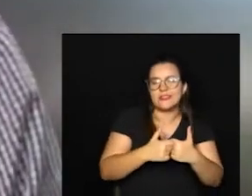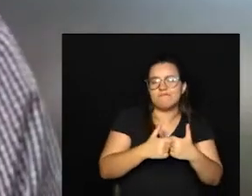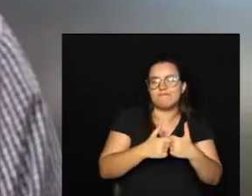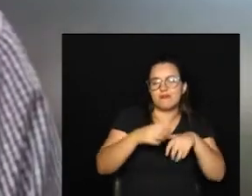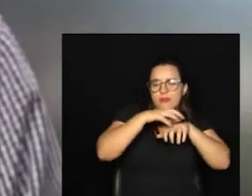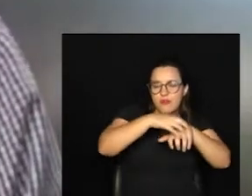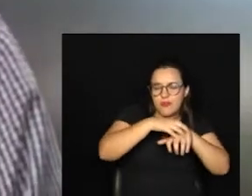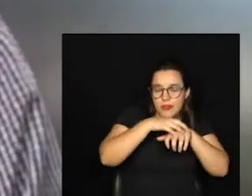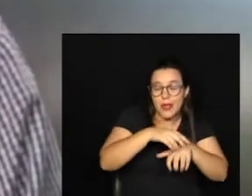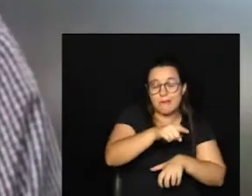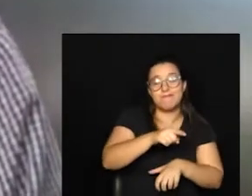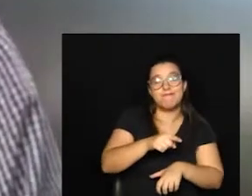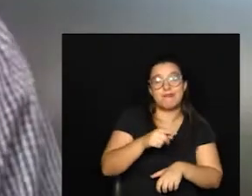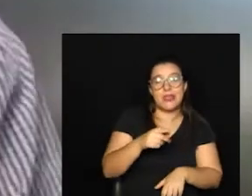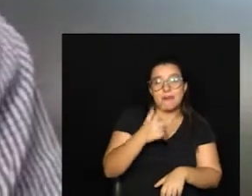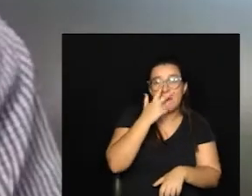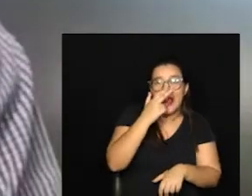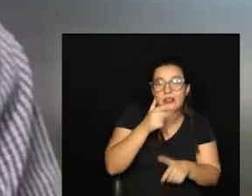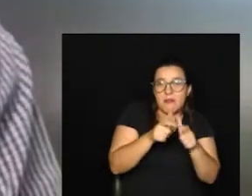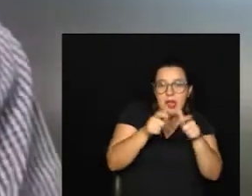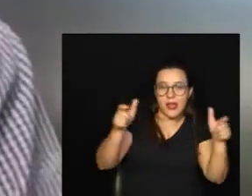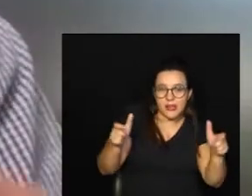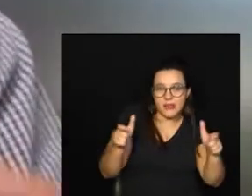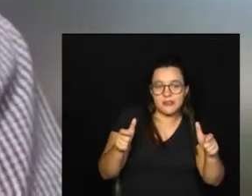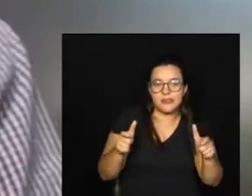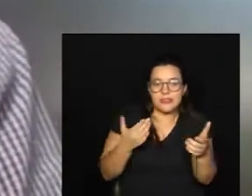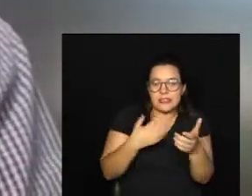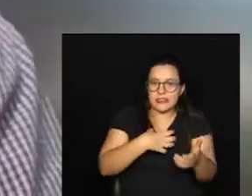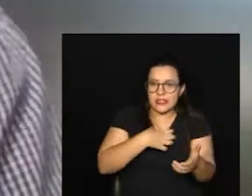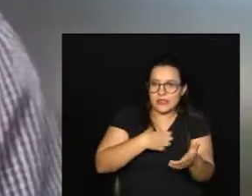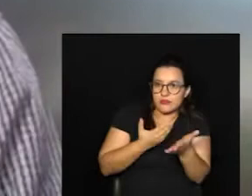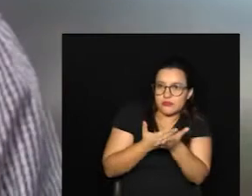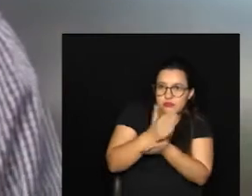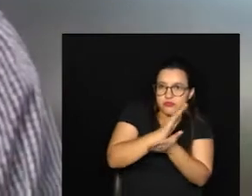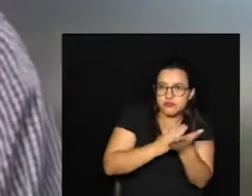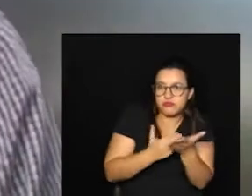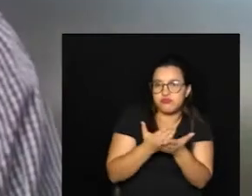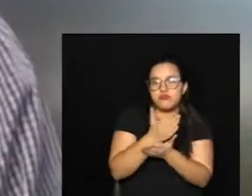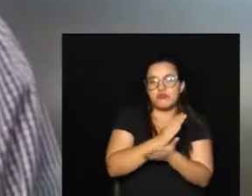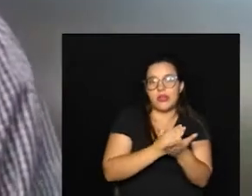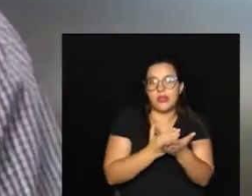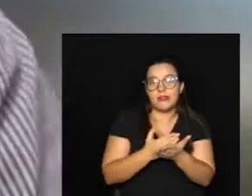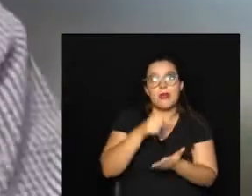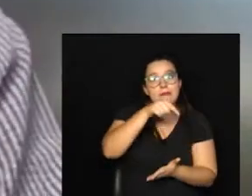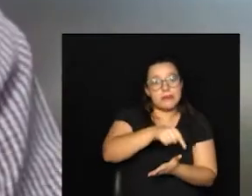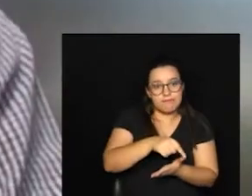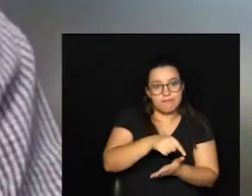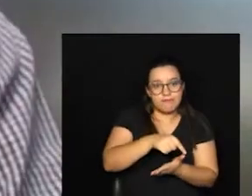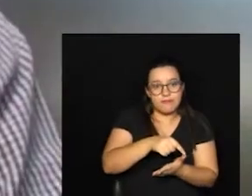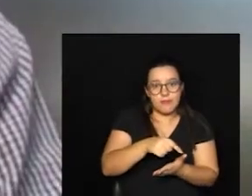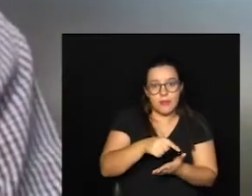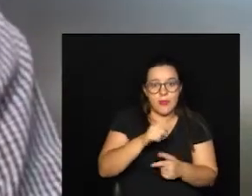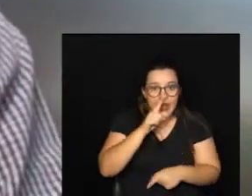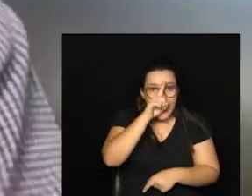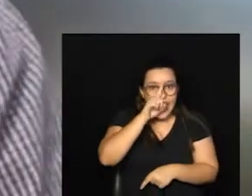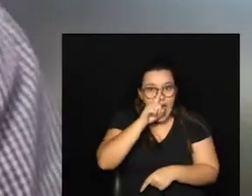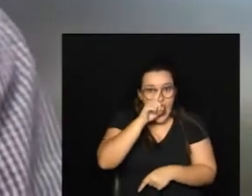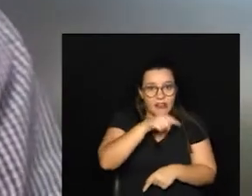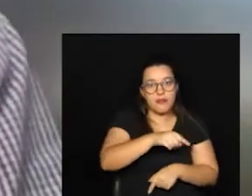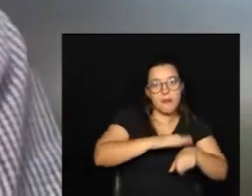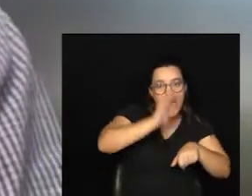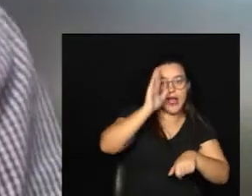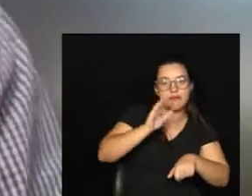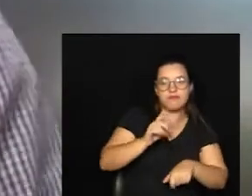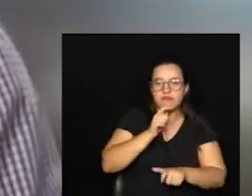se refere à importunação sexual, que, aliás, em termos de pena, é muito mais grave do que o assédio sexual. O